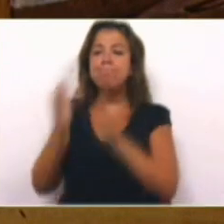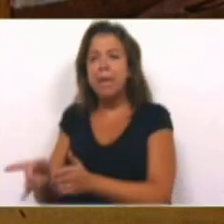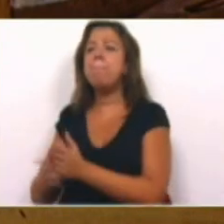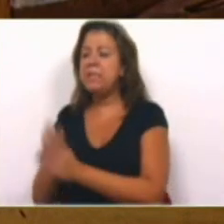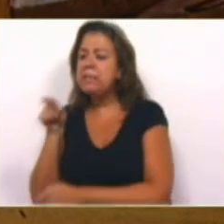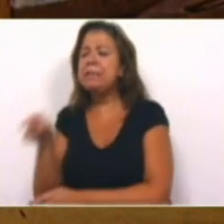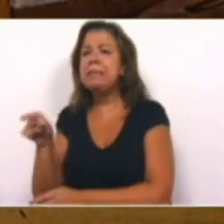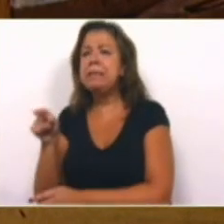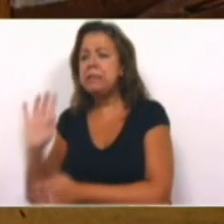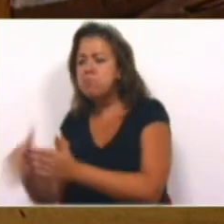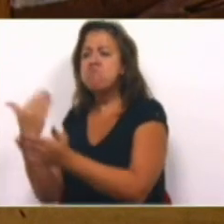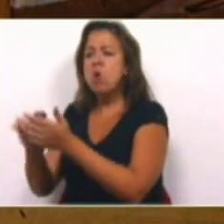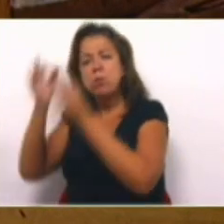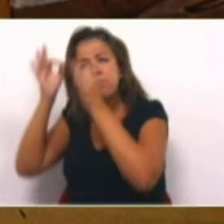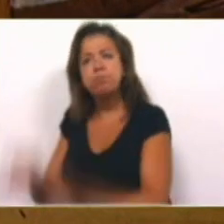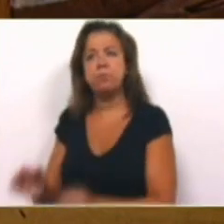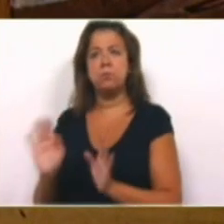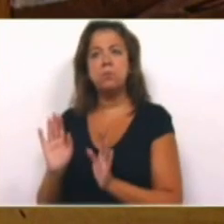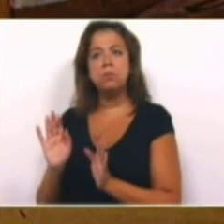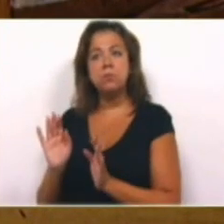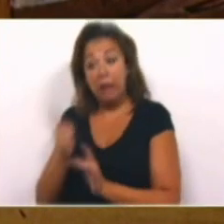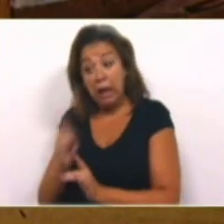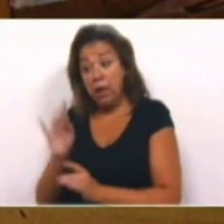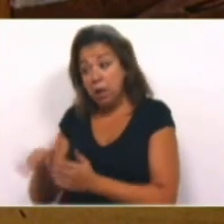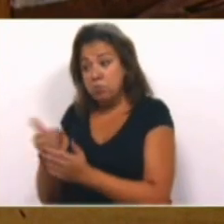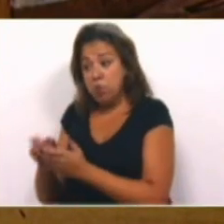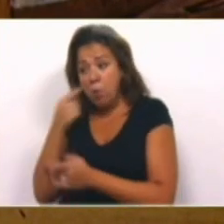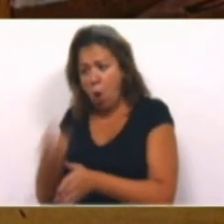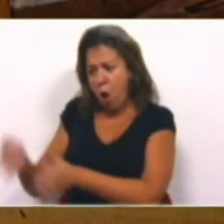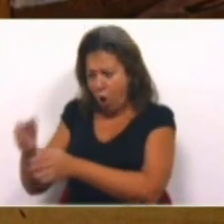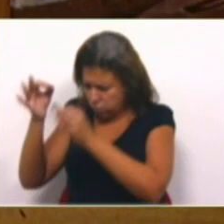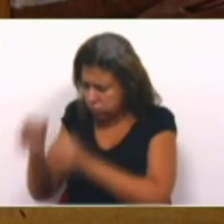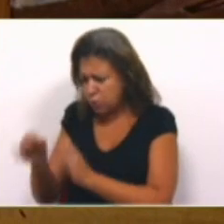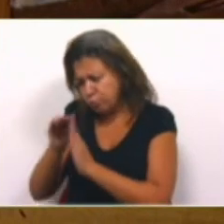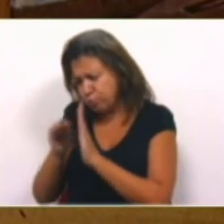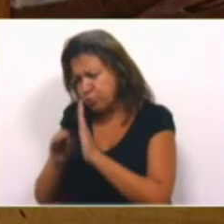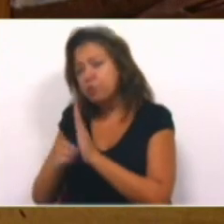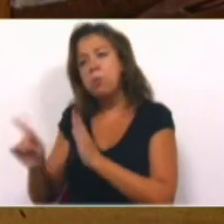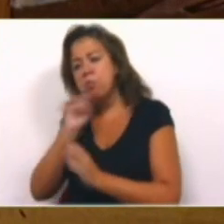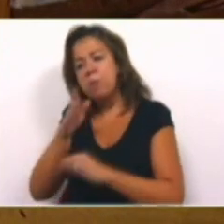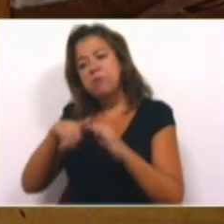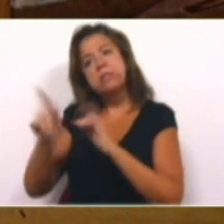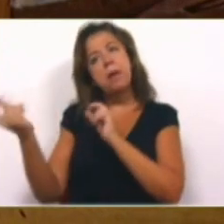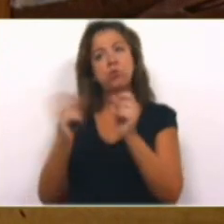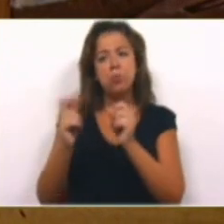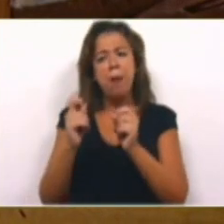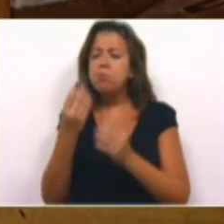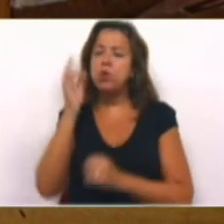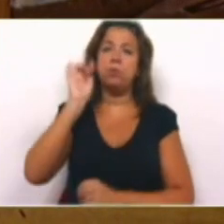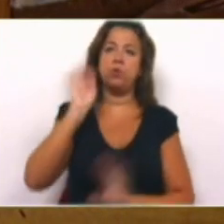moeda, apresentar medidas concretas. E nessas medidas concretas podemos também fazer aqui um debate muito